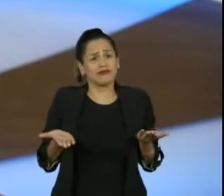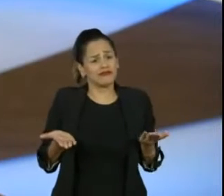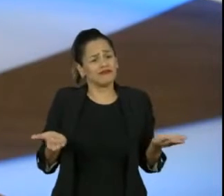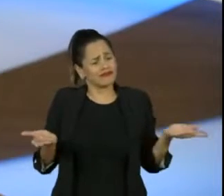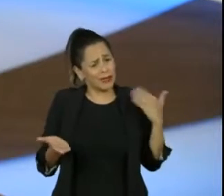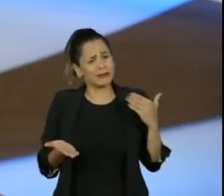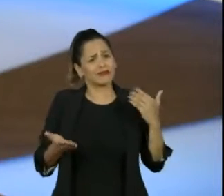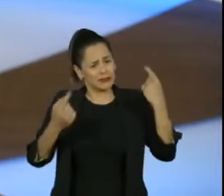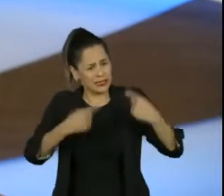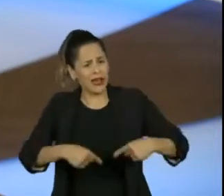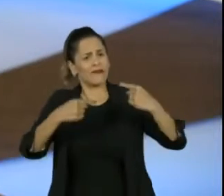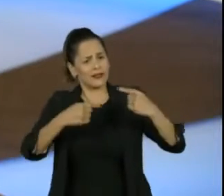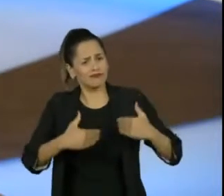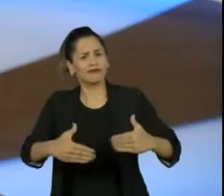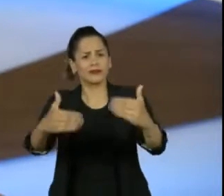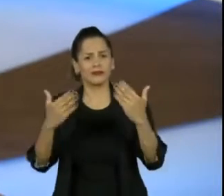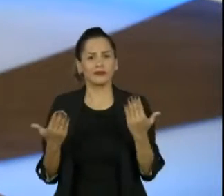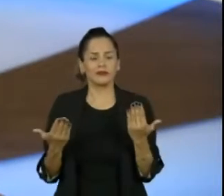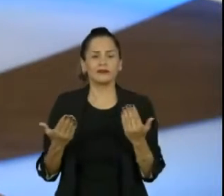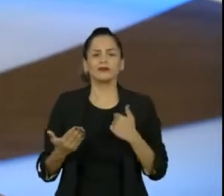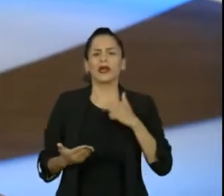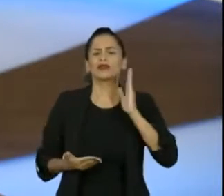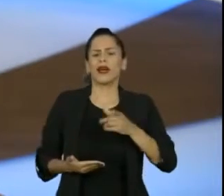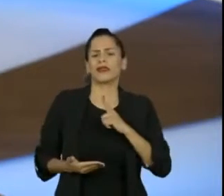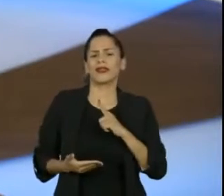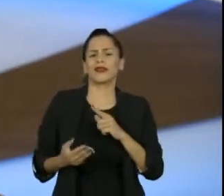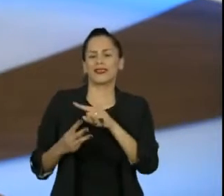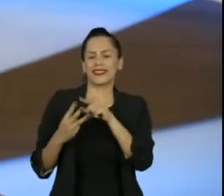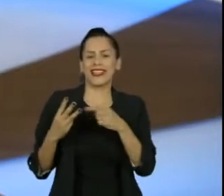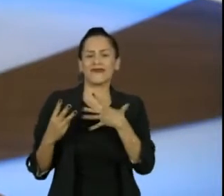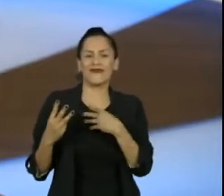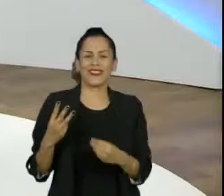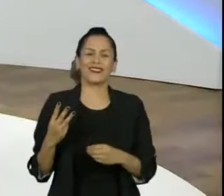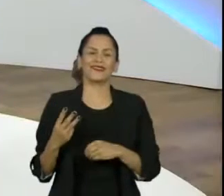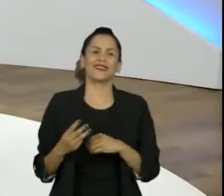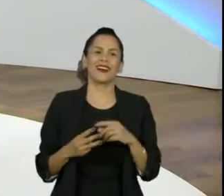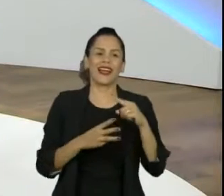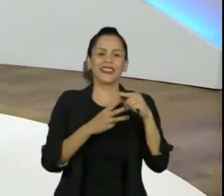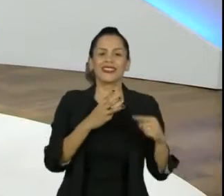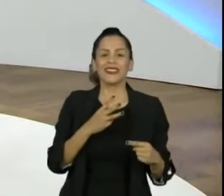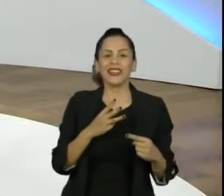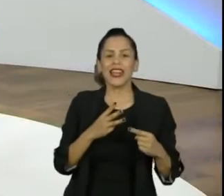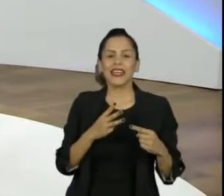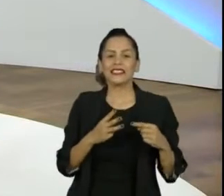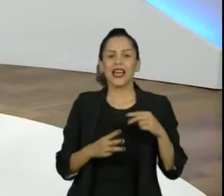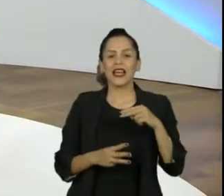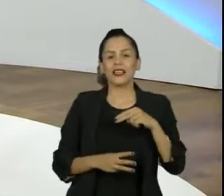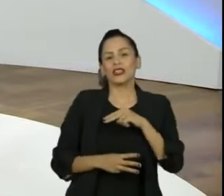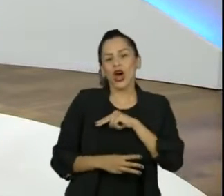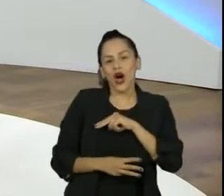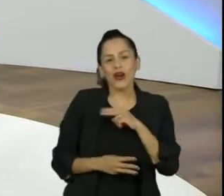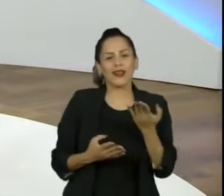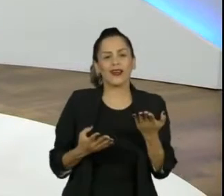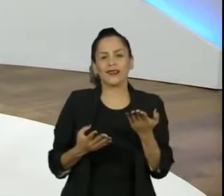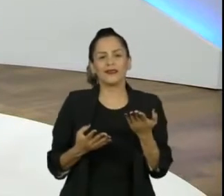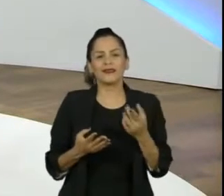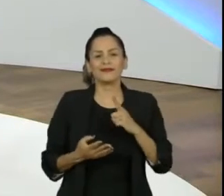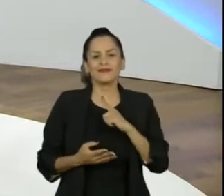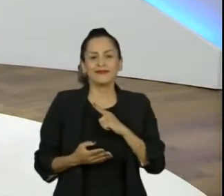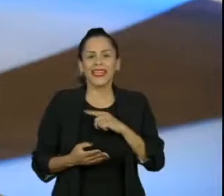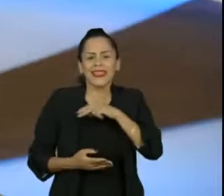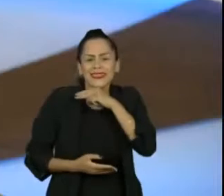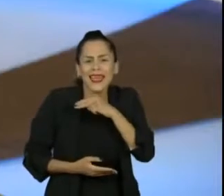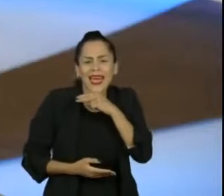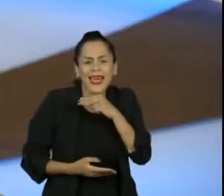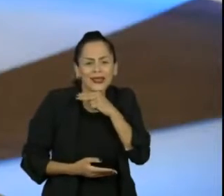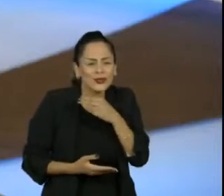cara que tem 3 filhos, como eu tenho, 3 noras, são 3 bonecas, e 4 netas de cair o queixo, não pode falar que é azarado,